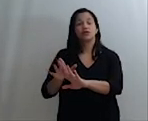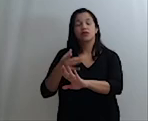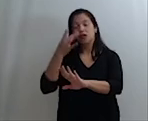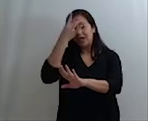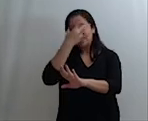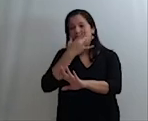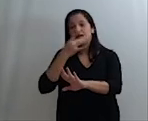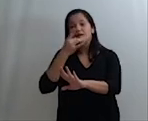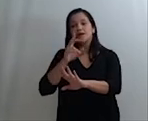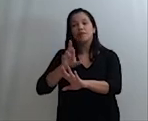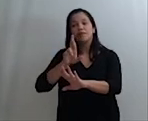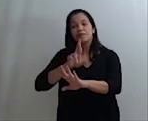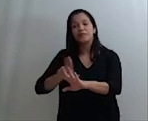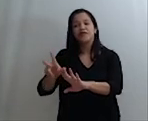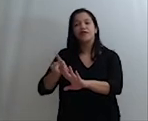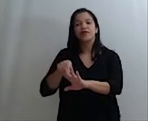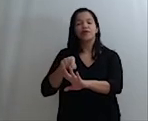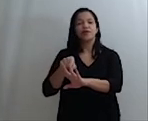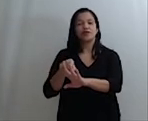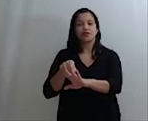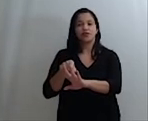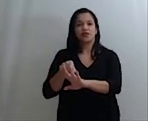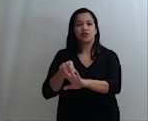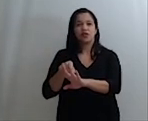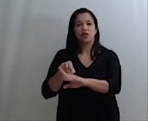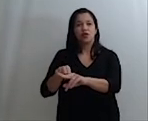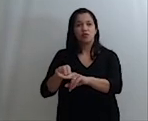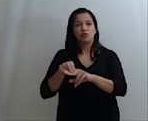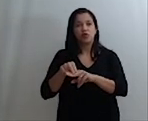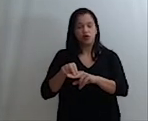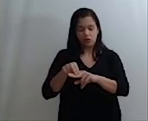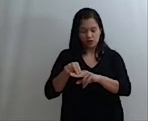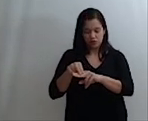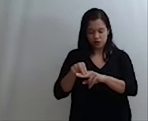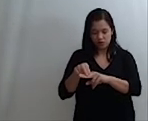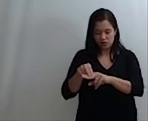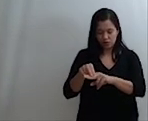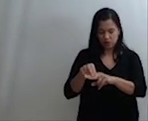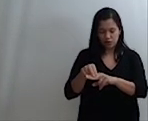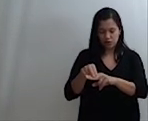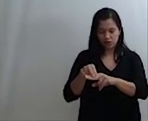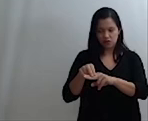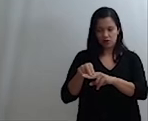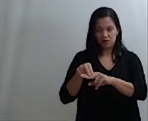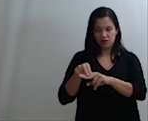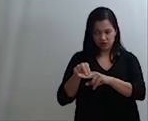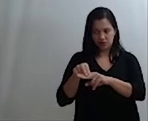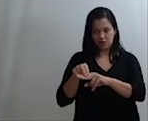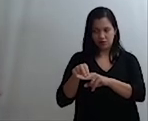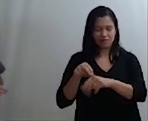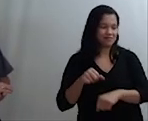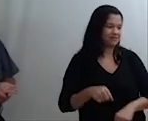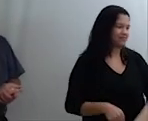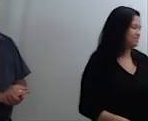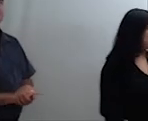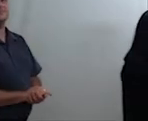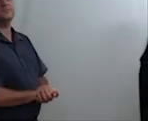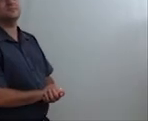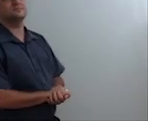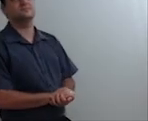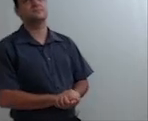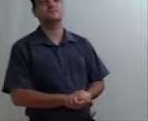eh e aí eu dou destaque para quão frequente esta causa que contribui pro erro de